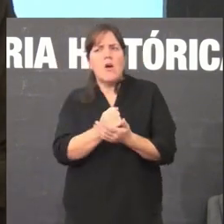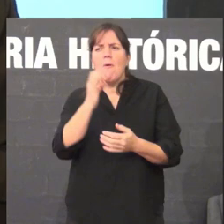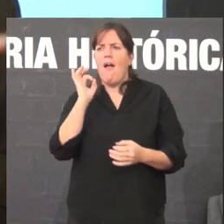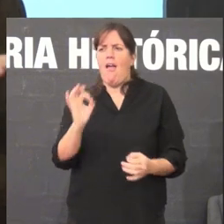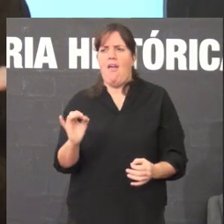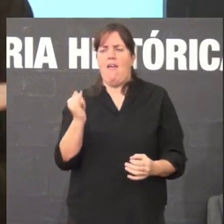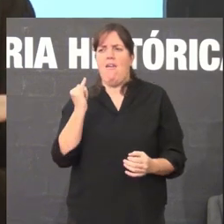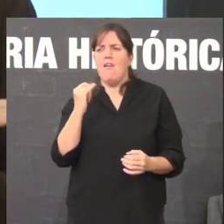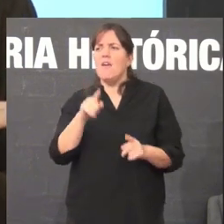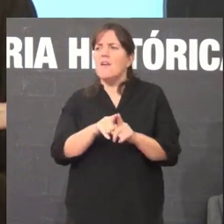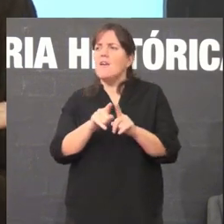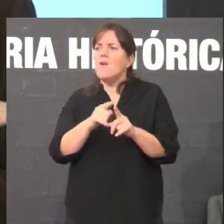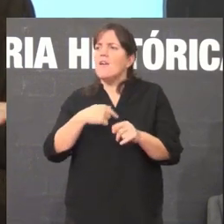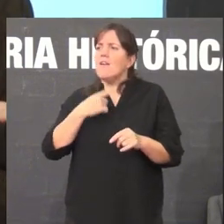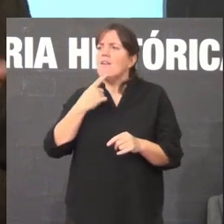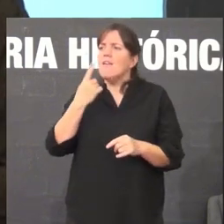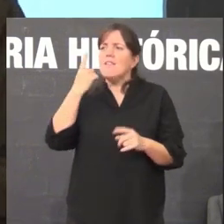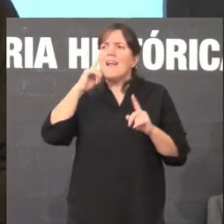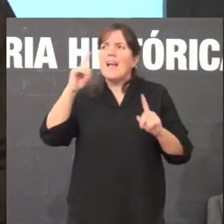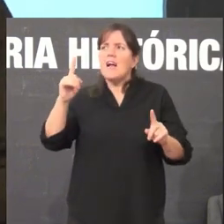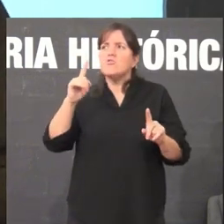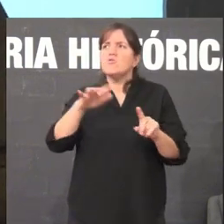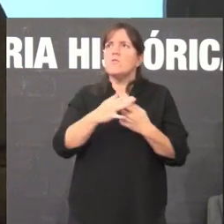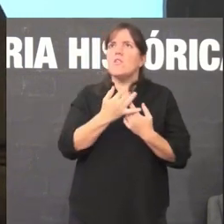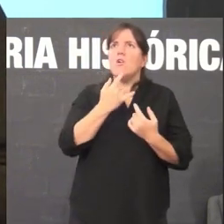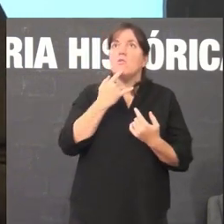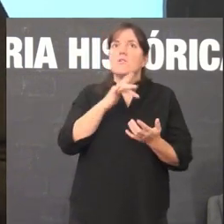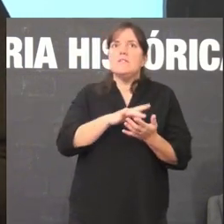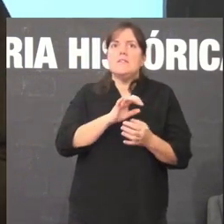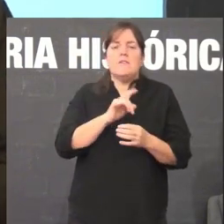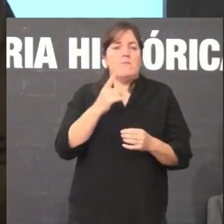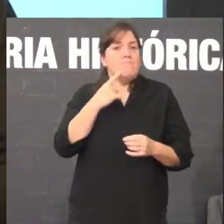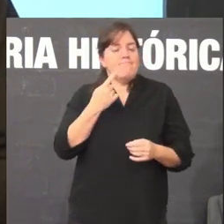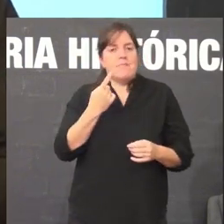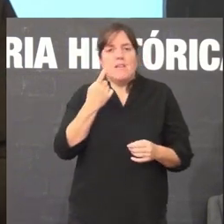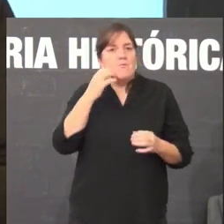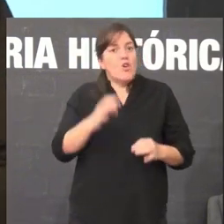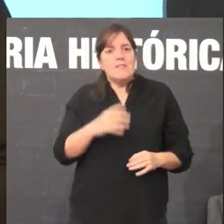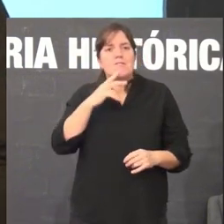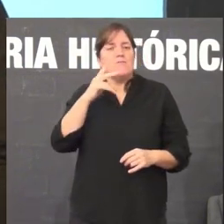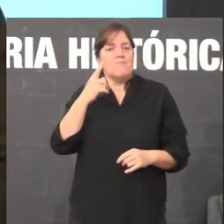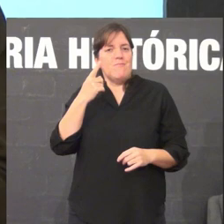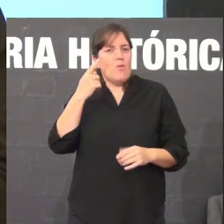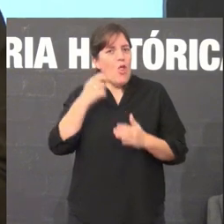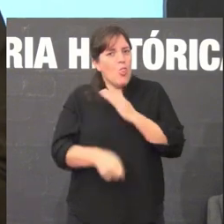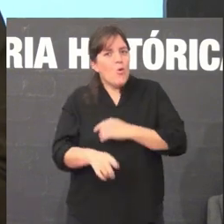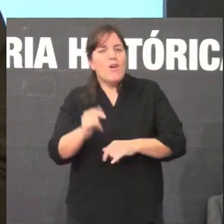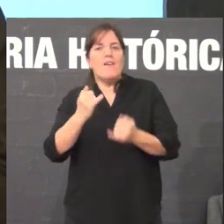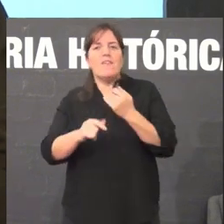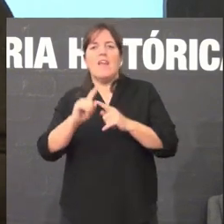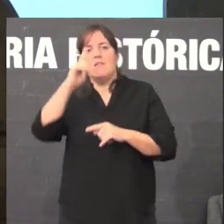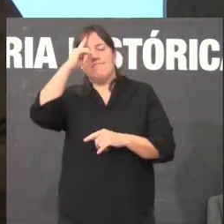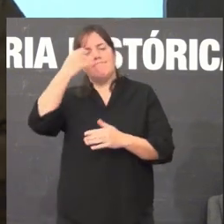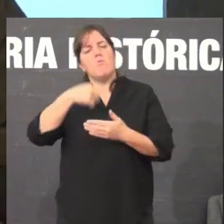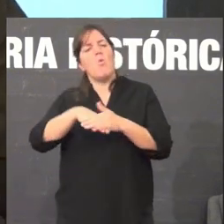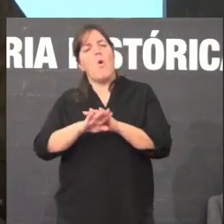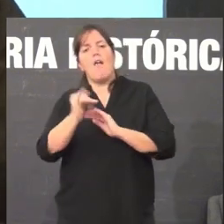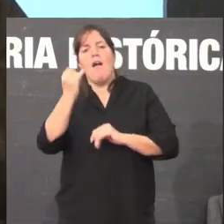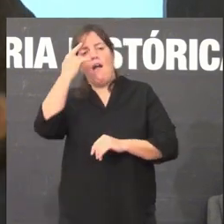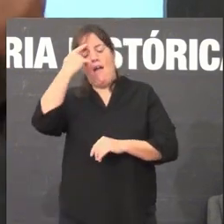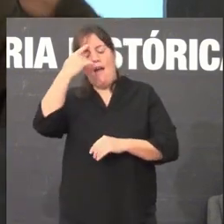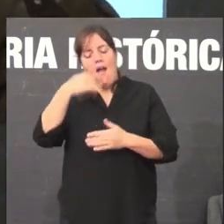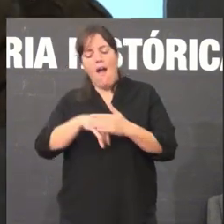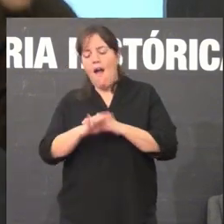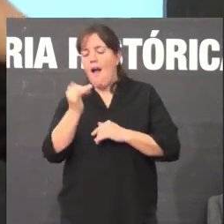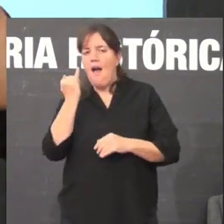aquilo que non debendo acontecer, aconteceu. Son momentos que viran a página das nosas vidas. Son momentos que, por moito